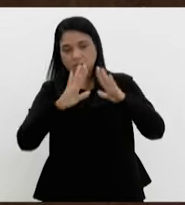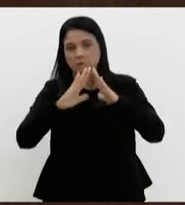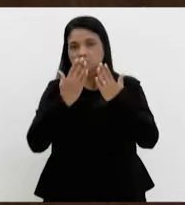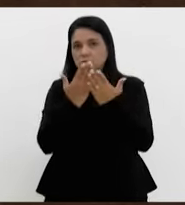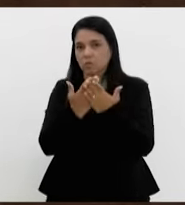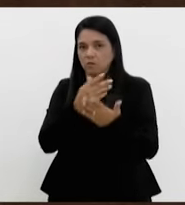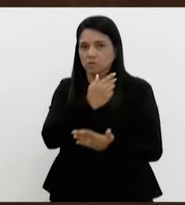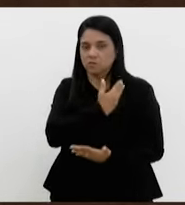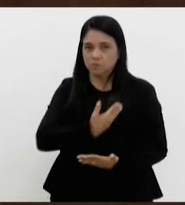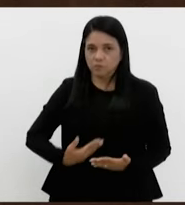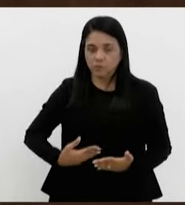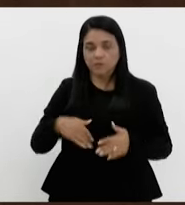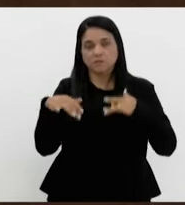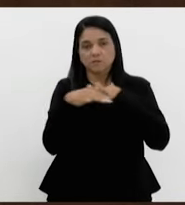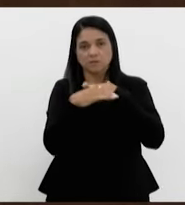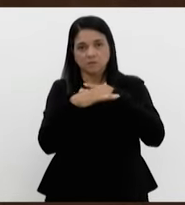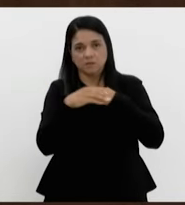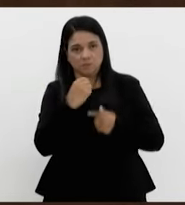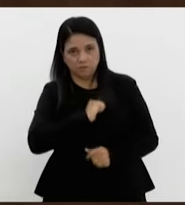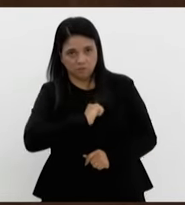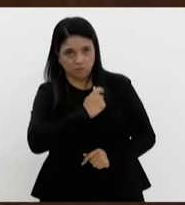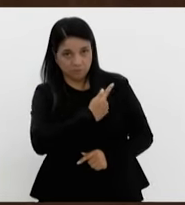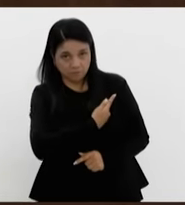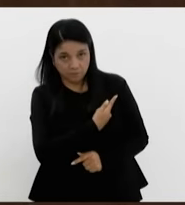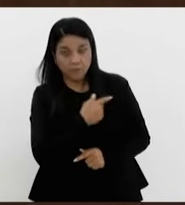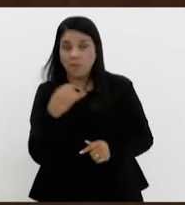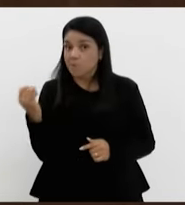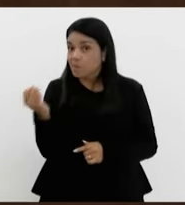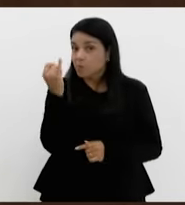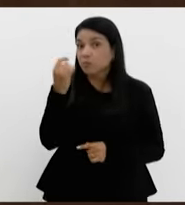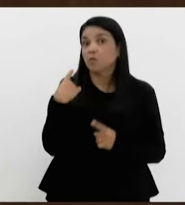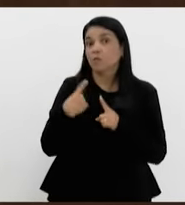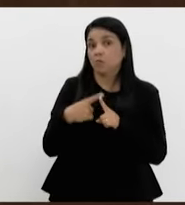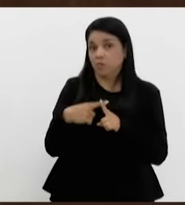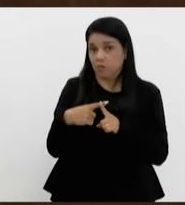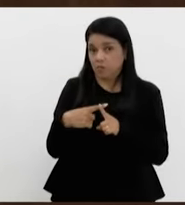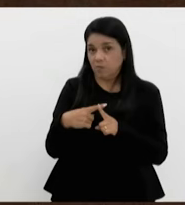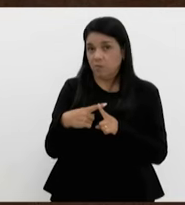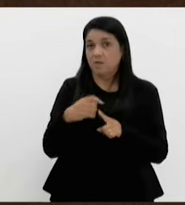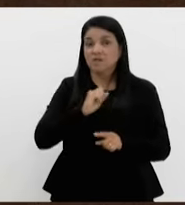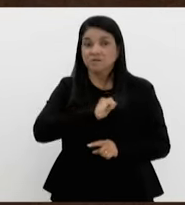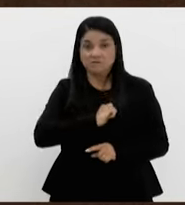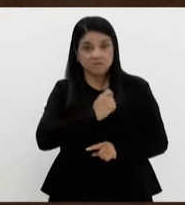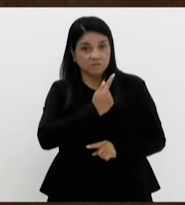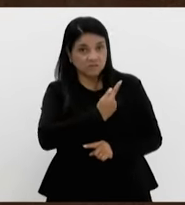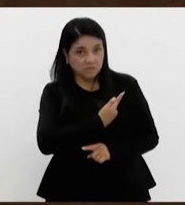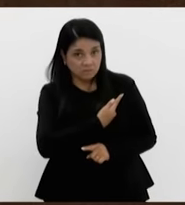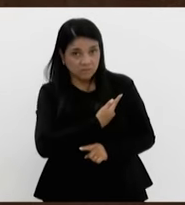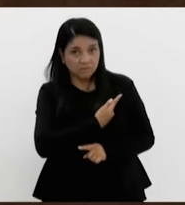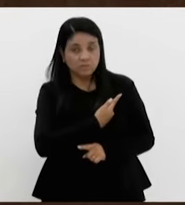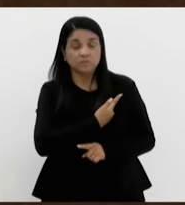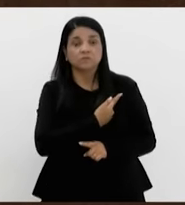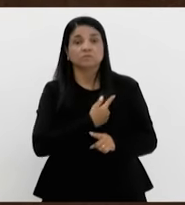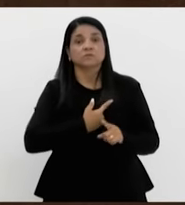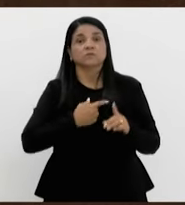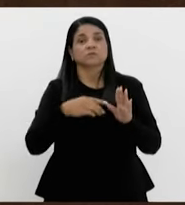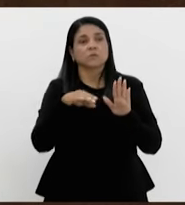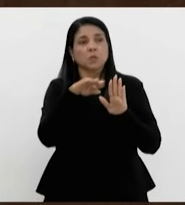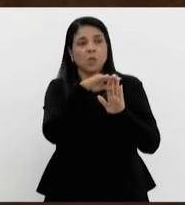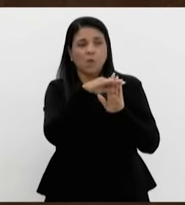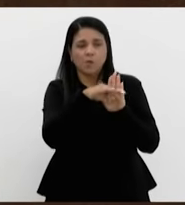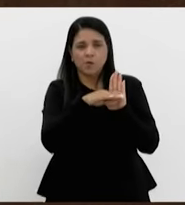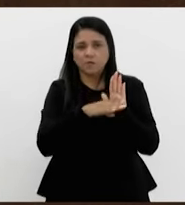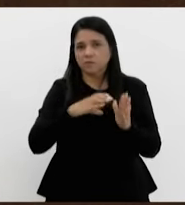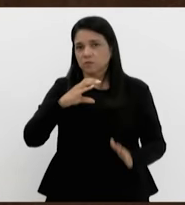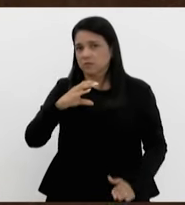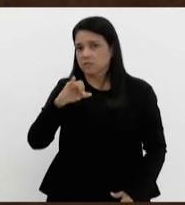públicas na cidade de São Gonçalo. Isso é importante porque São Gonçalo foi, no primeiro programa especial do